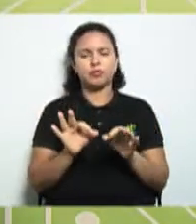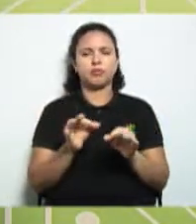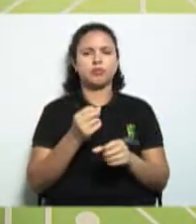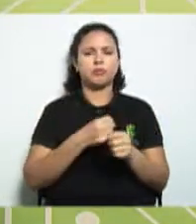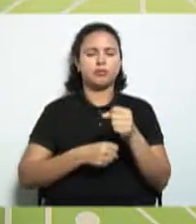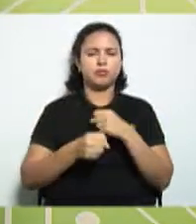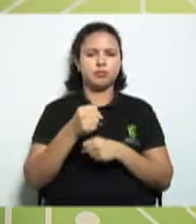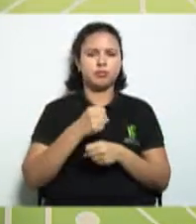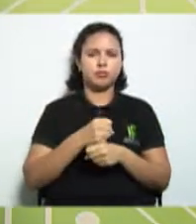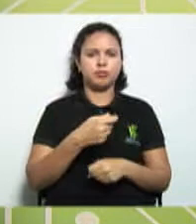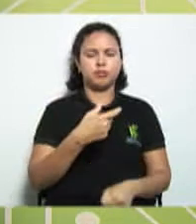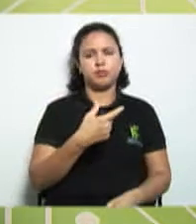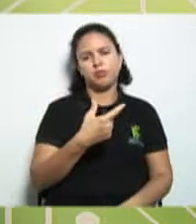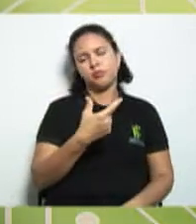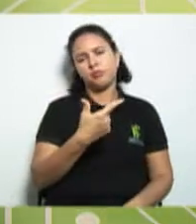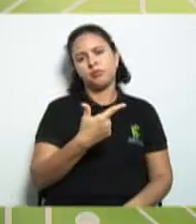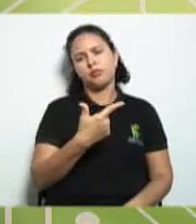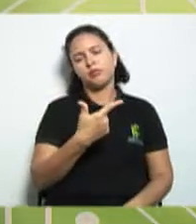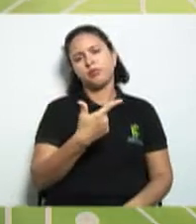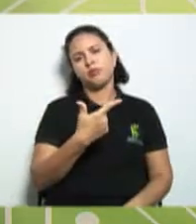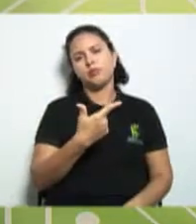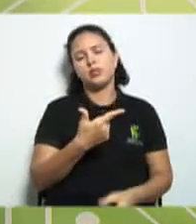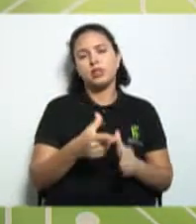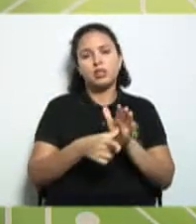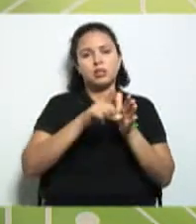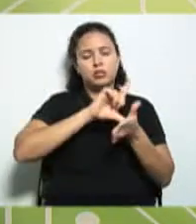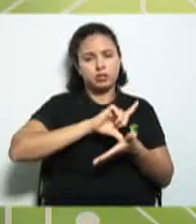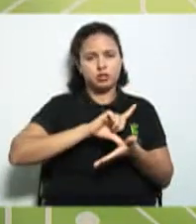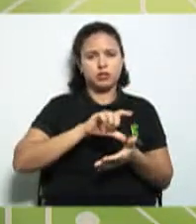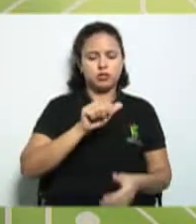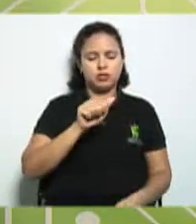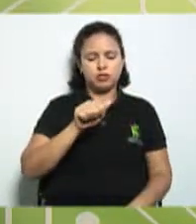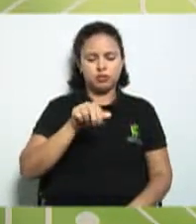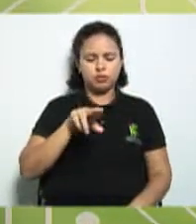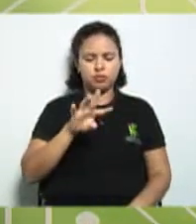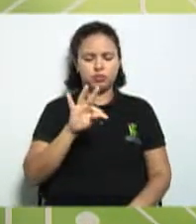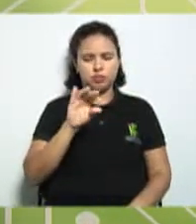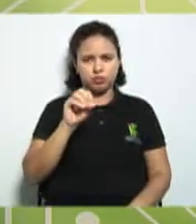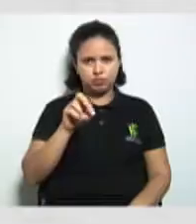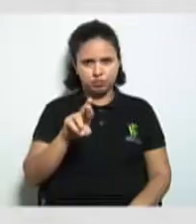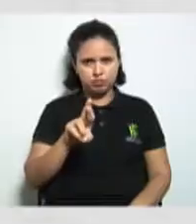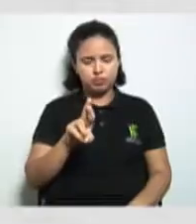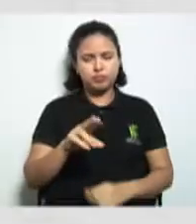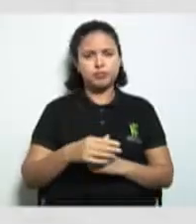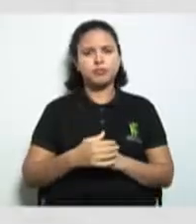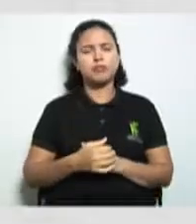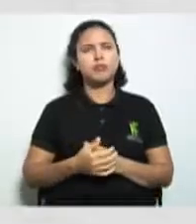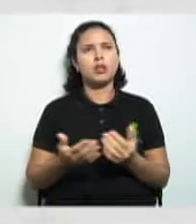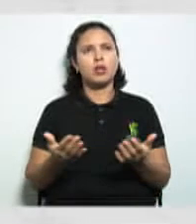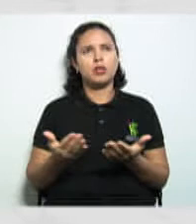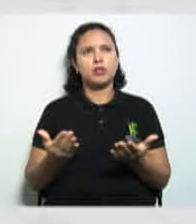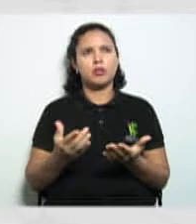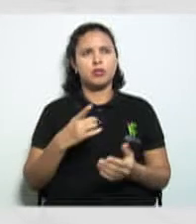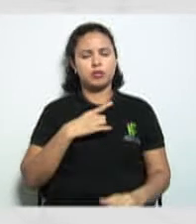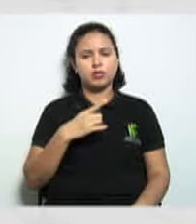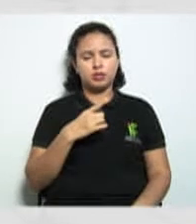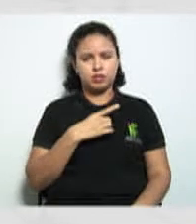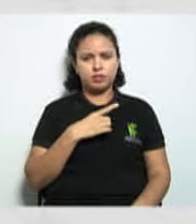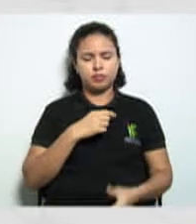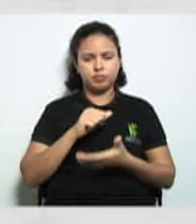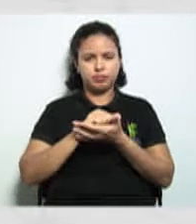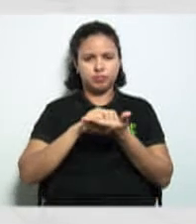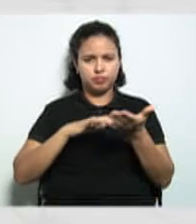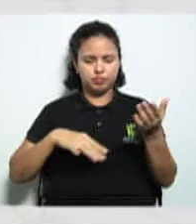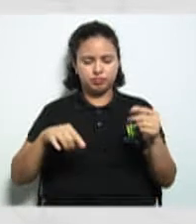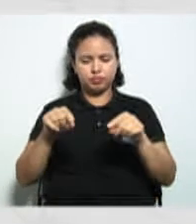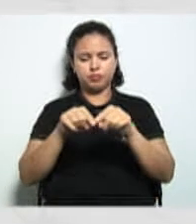na frente do autor e da obra. E aí nós temos agora sim a nossa atividade de